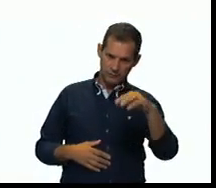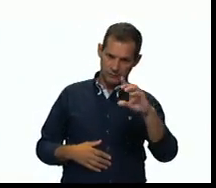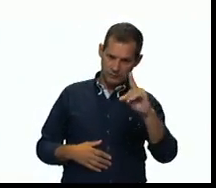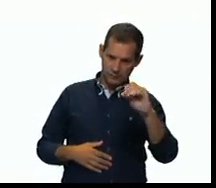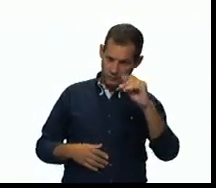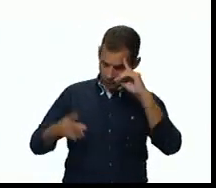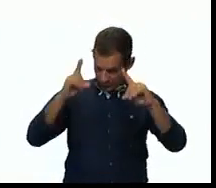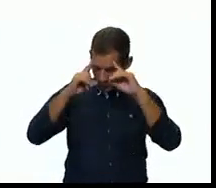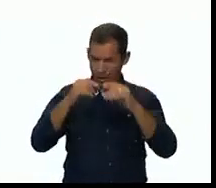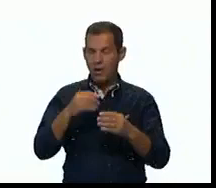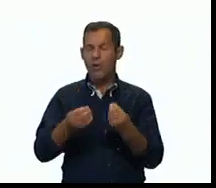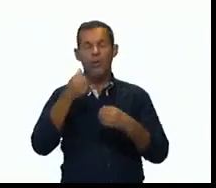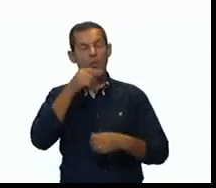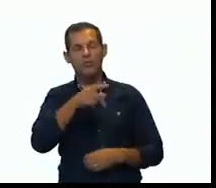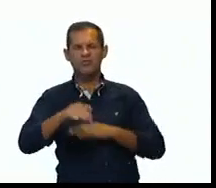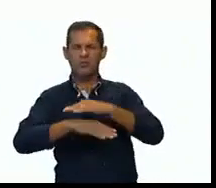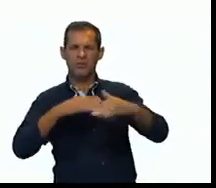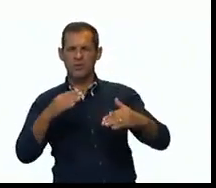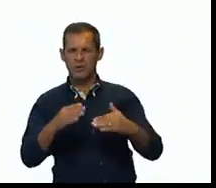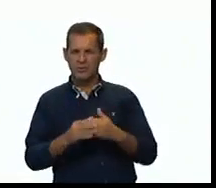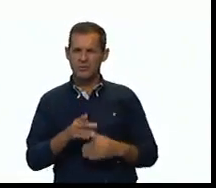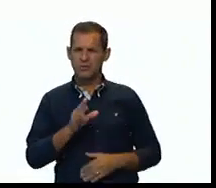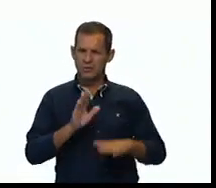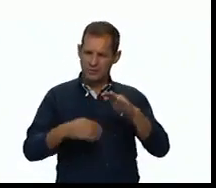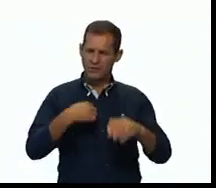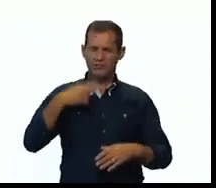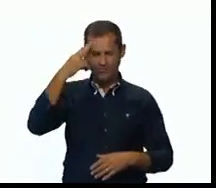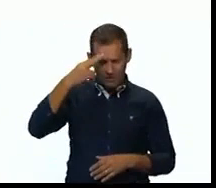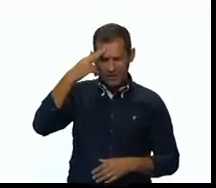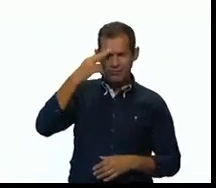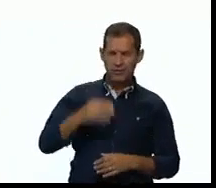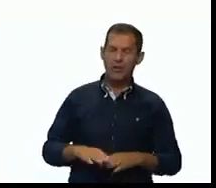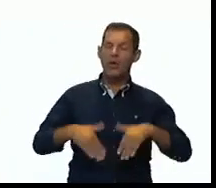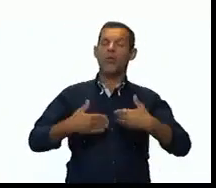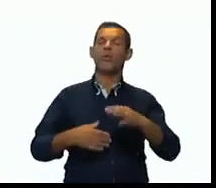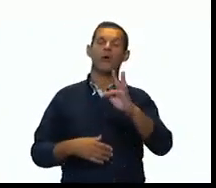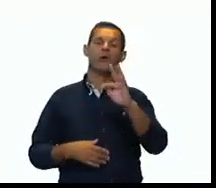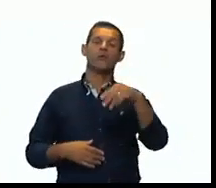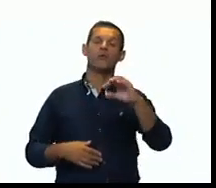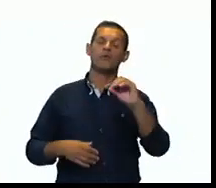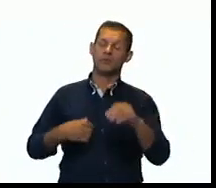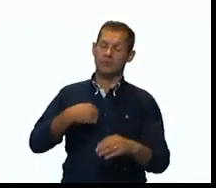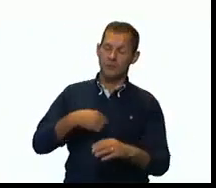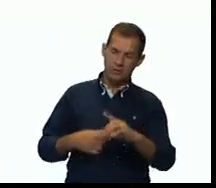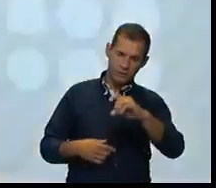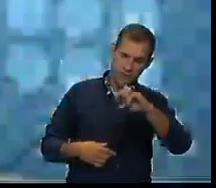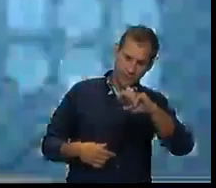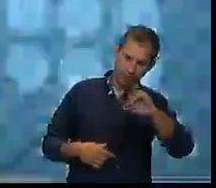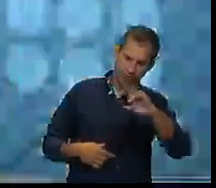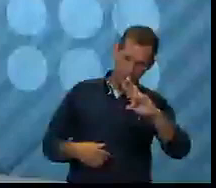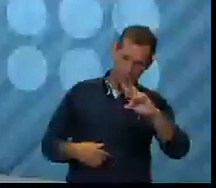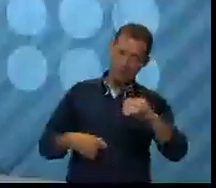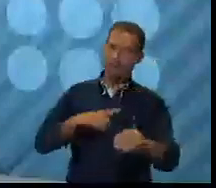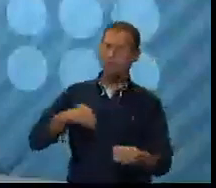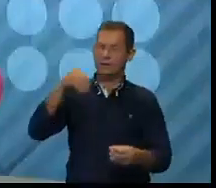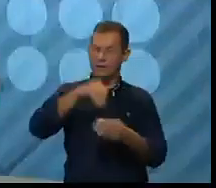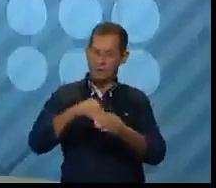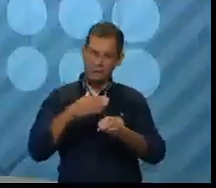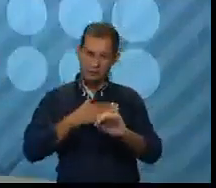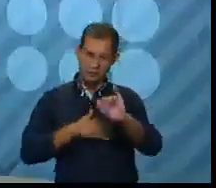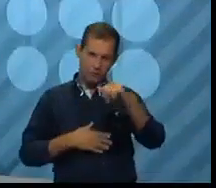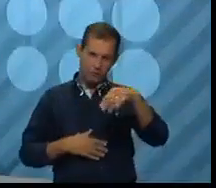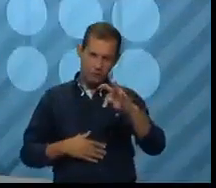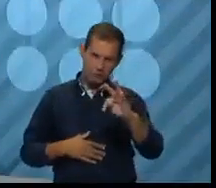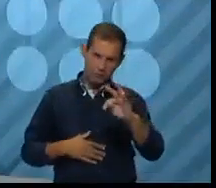Mas, poxa, professora, toda hora eu vou ter que ficar pensando nisso? Qual função que, quando eu derivo, eu chego lá dentro do meu integrando? Vou